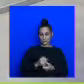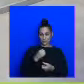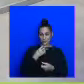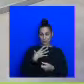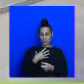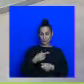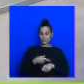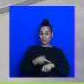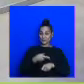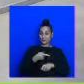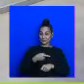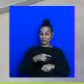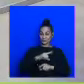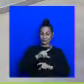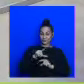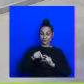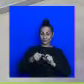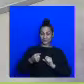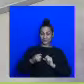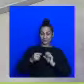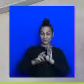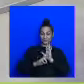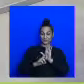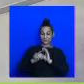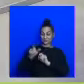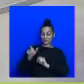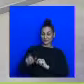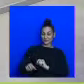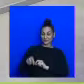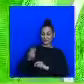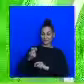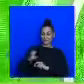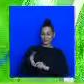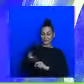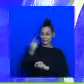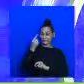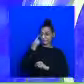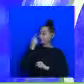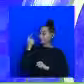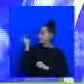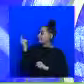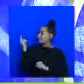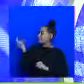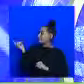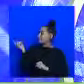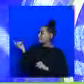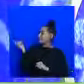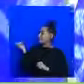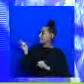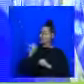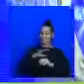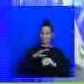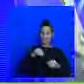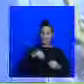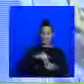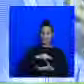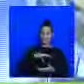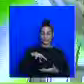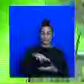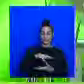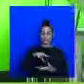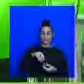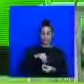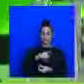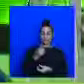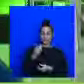Muito bem, agora o sorteio do número correspondente à coluna número 5. Bola posicionada, valendo. Globo